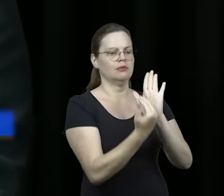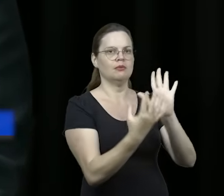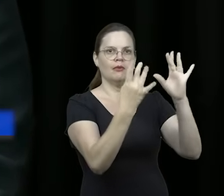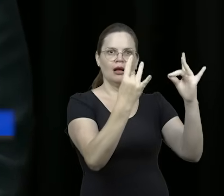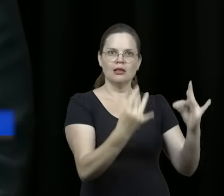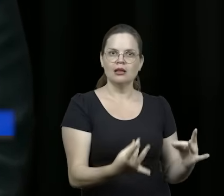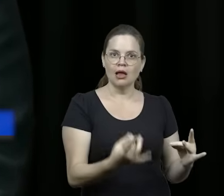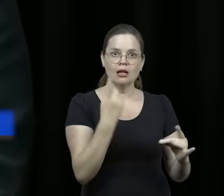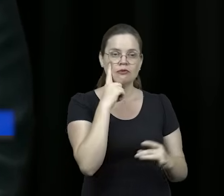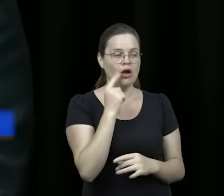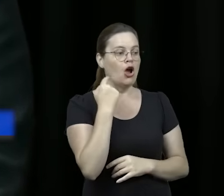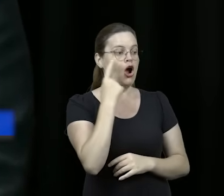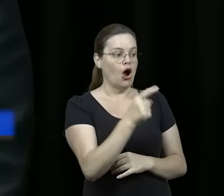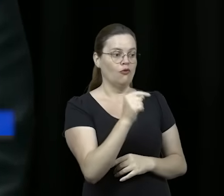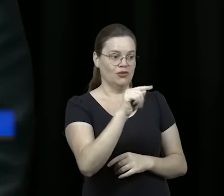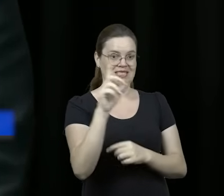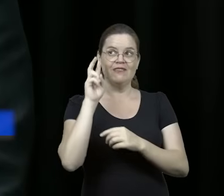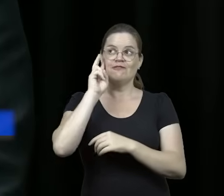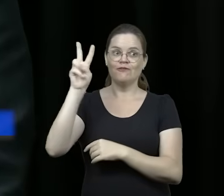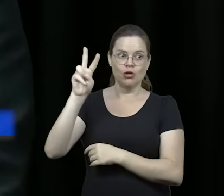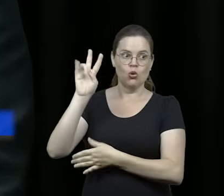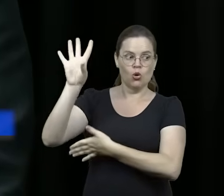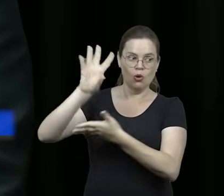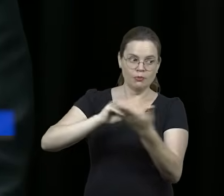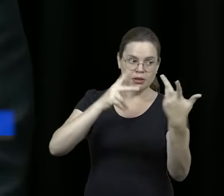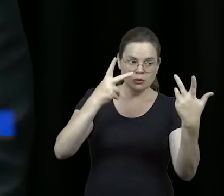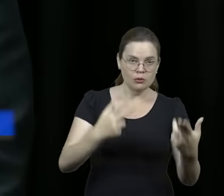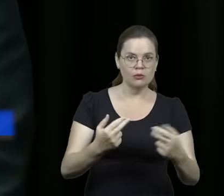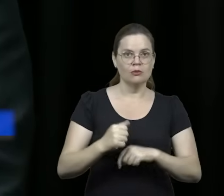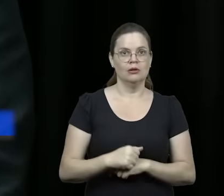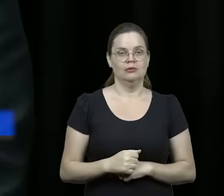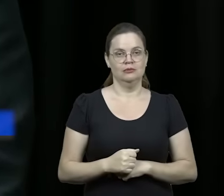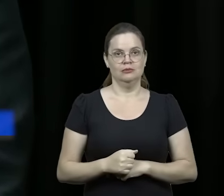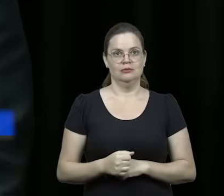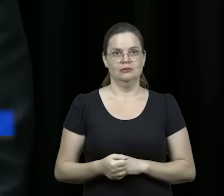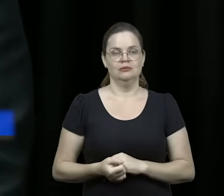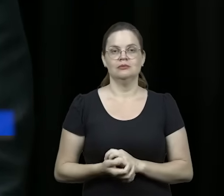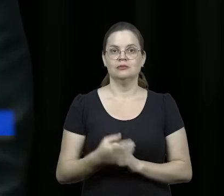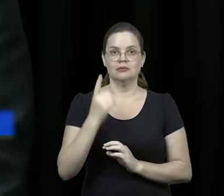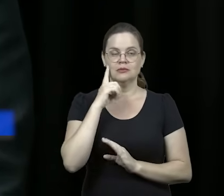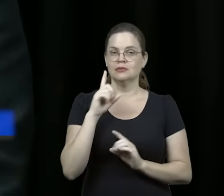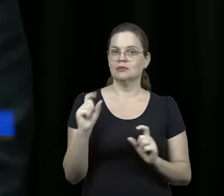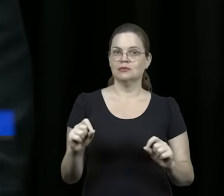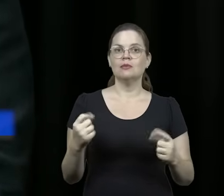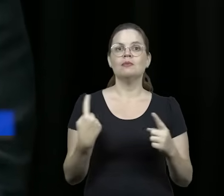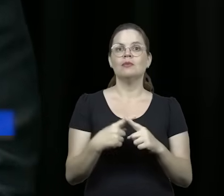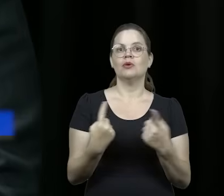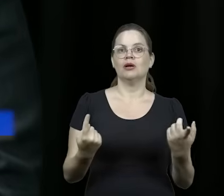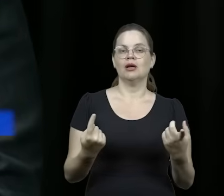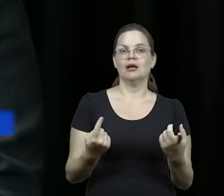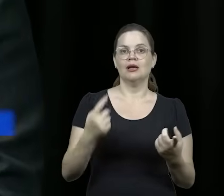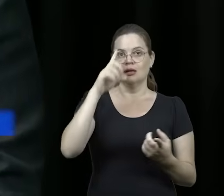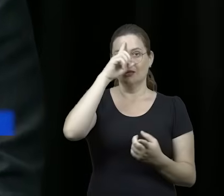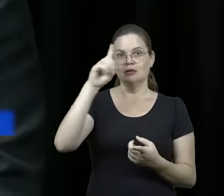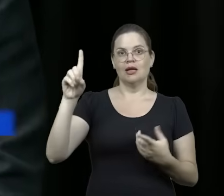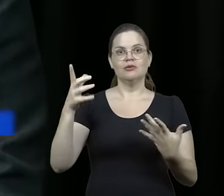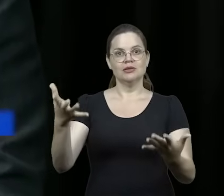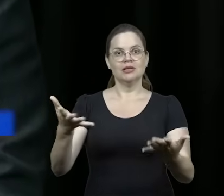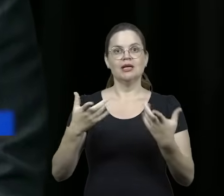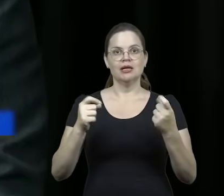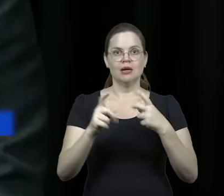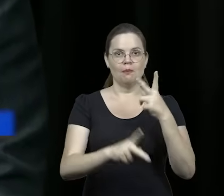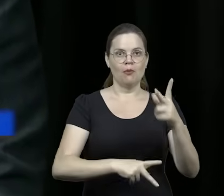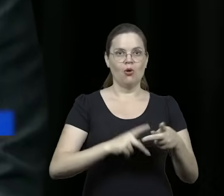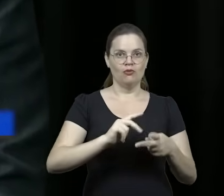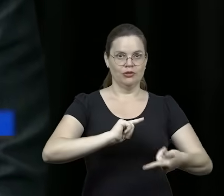você viu. Não existe alteração. Por quê? Porque Deus queria fazer de